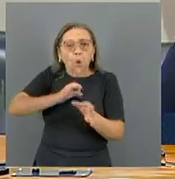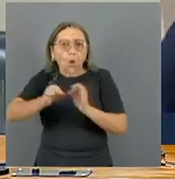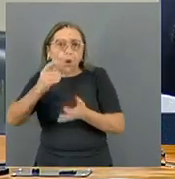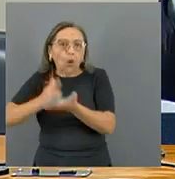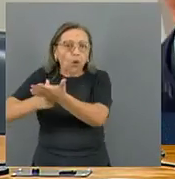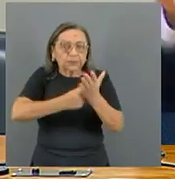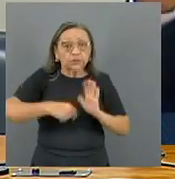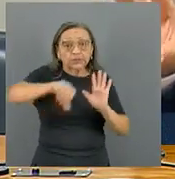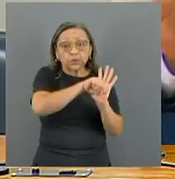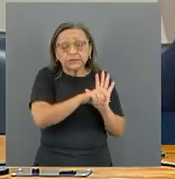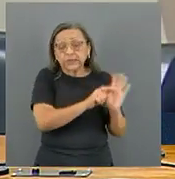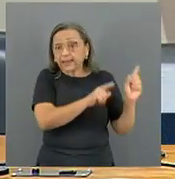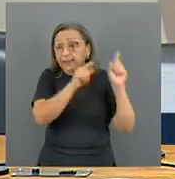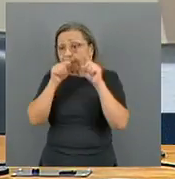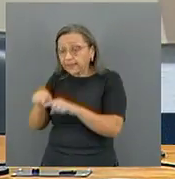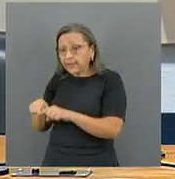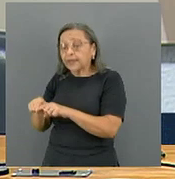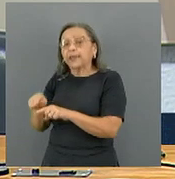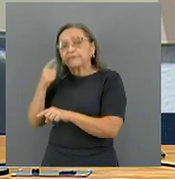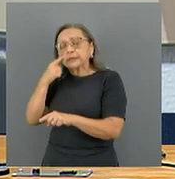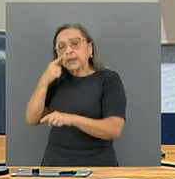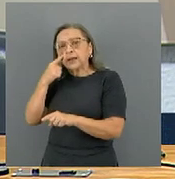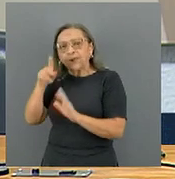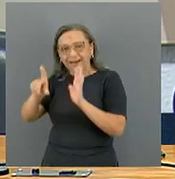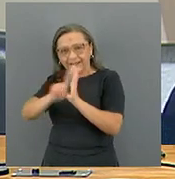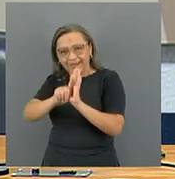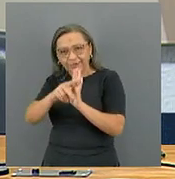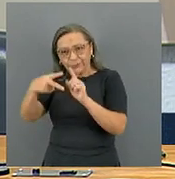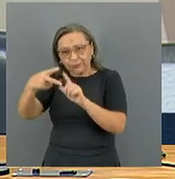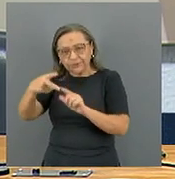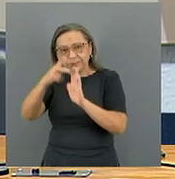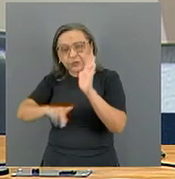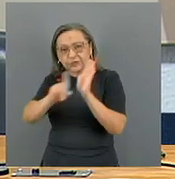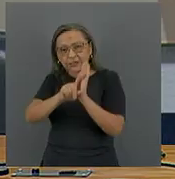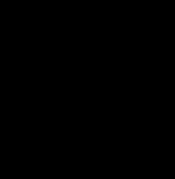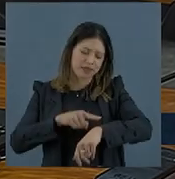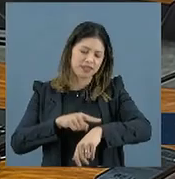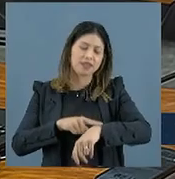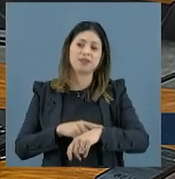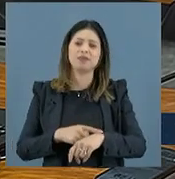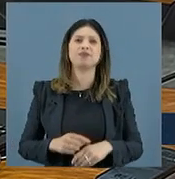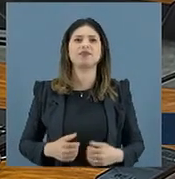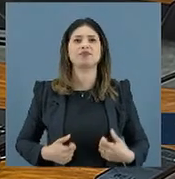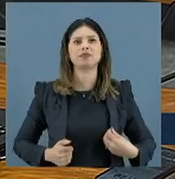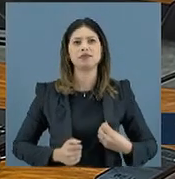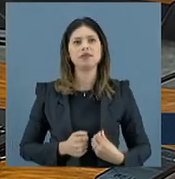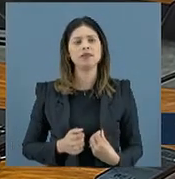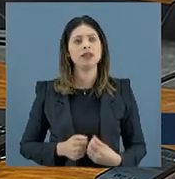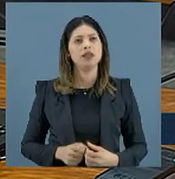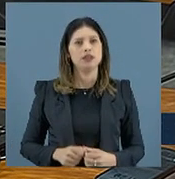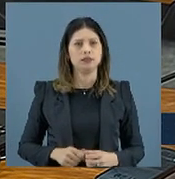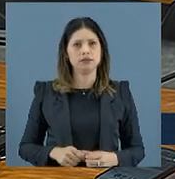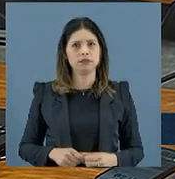os juízes tenham uma melhor percepção daquilo que eles têm que avaliar e valorar no momento da audiência de custódia. Para o doutor Douglas